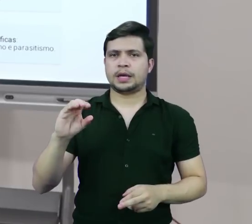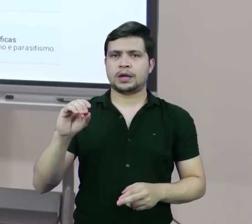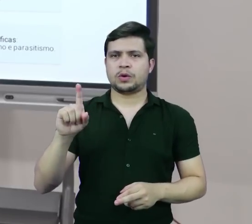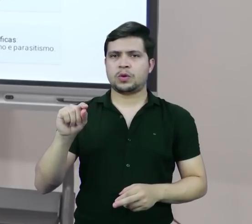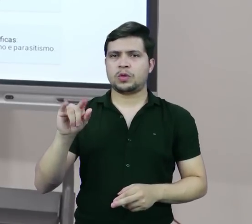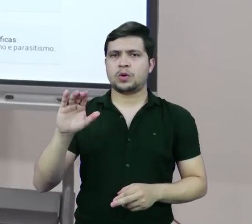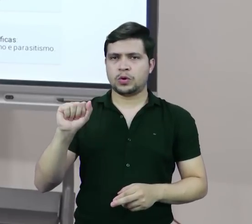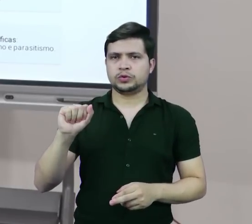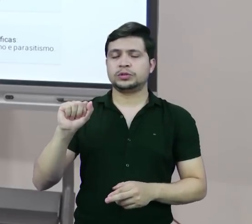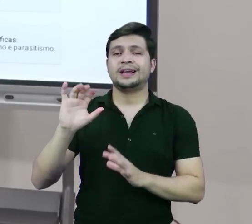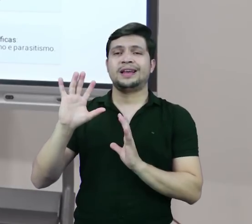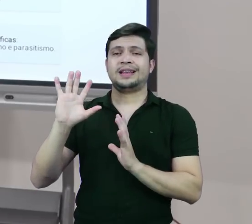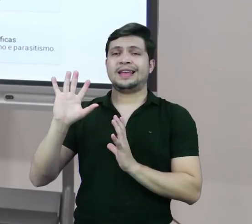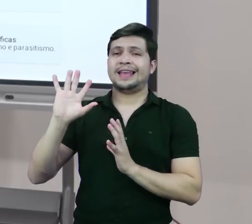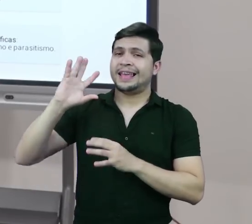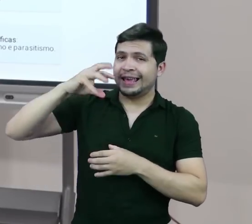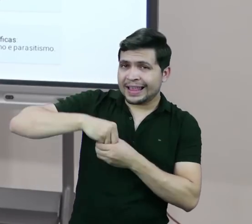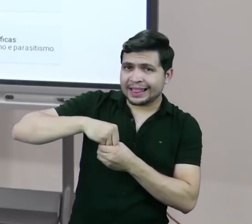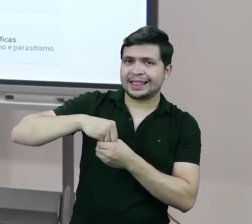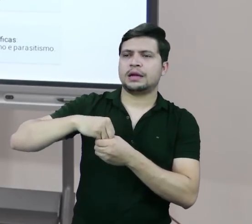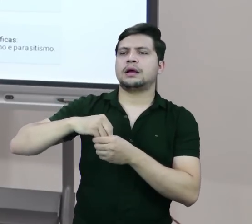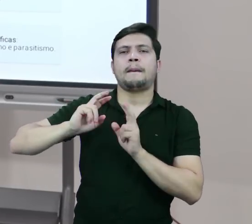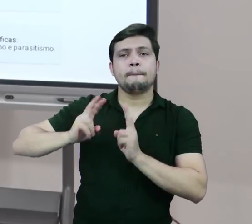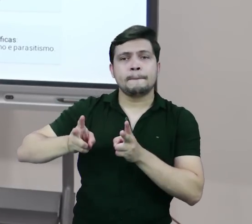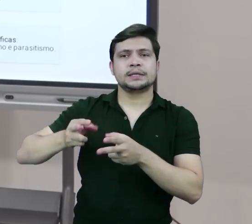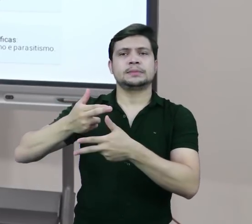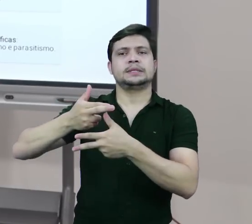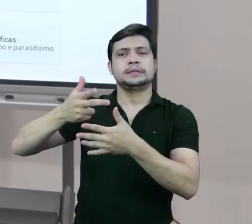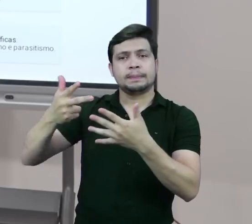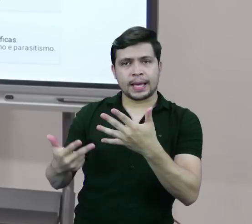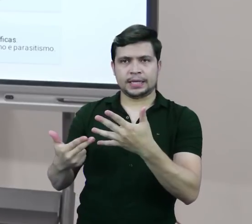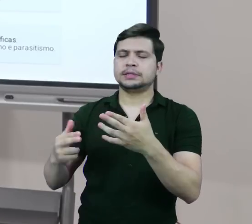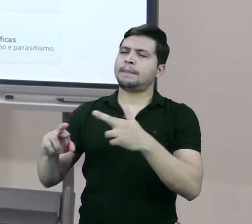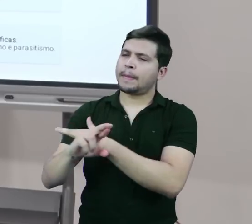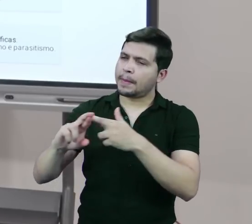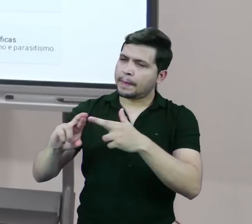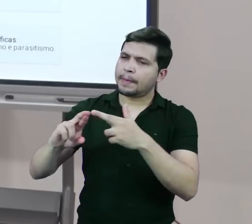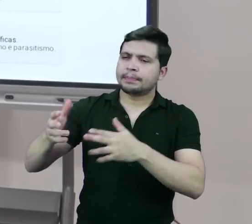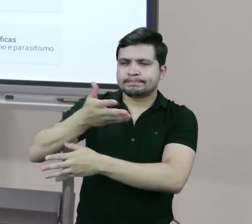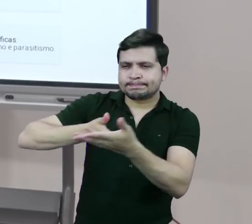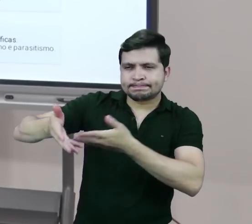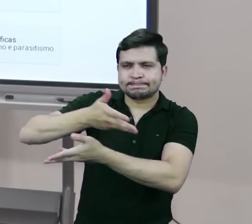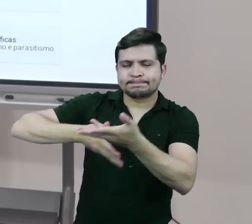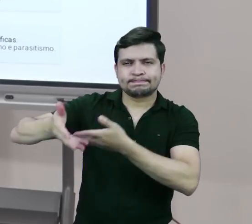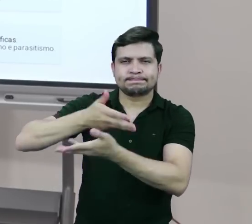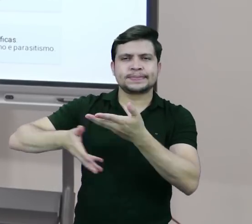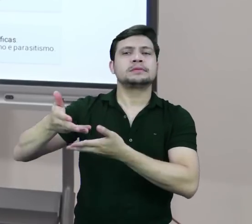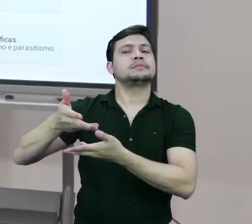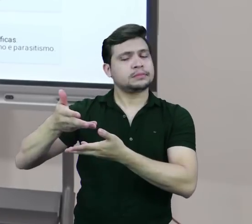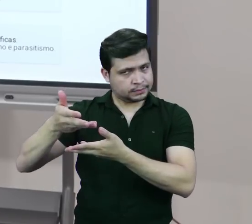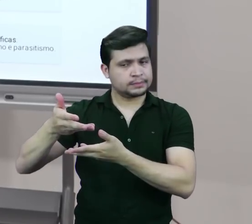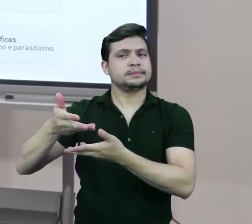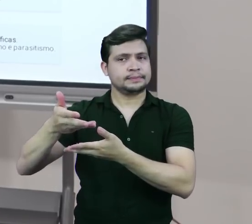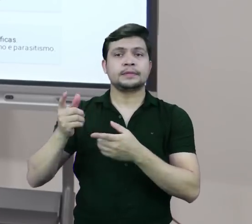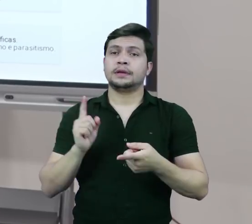intraespecíficas, que são aquelas relações que são entre indivíduos da mesma espécie,